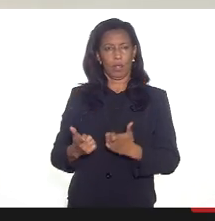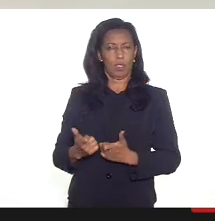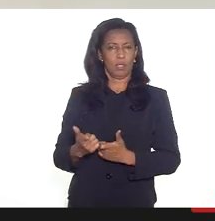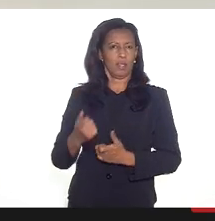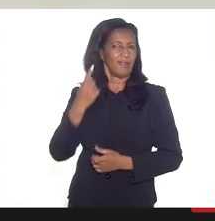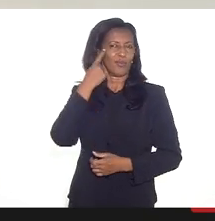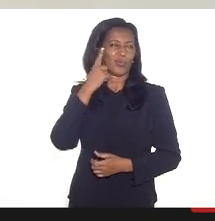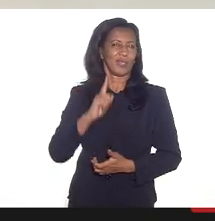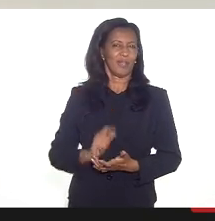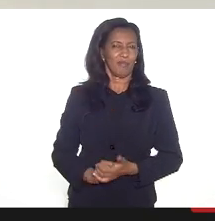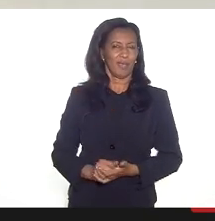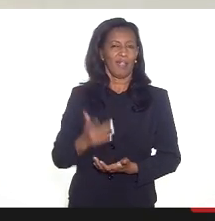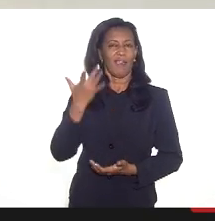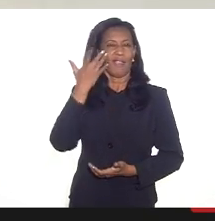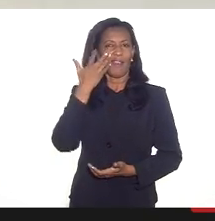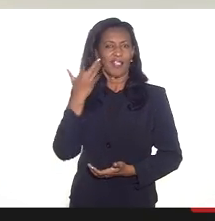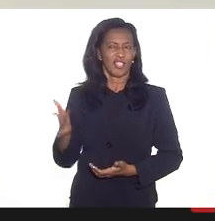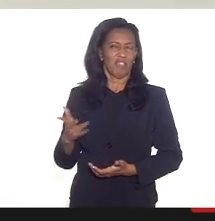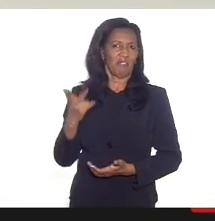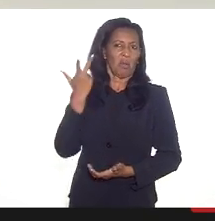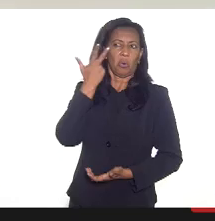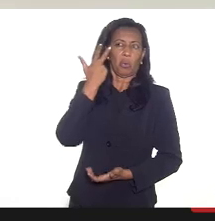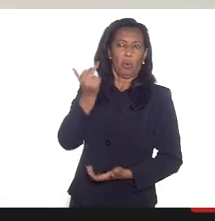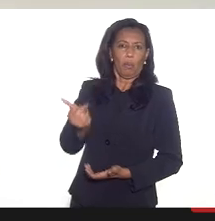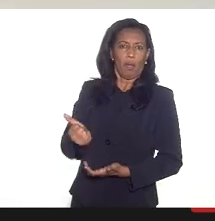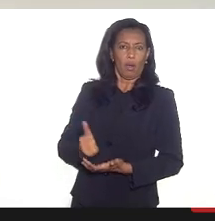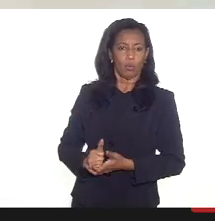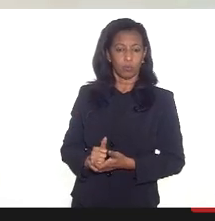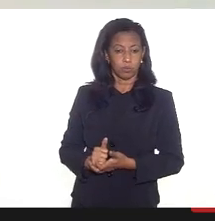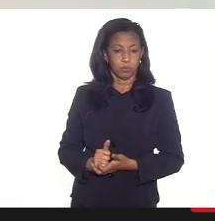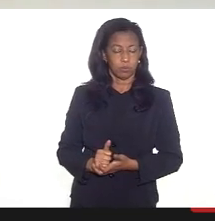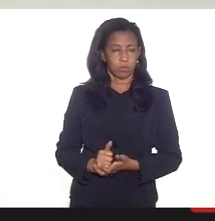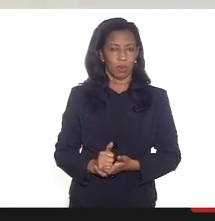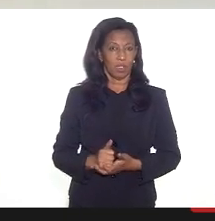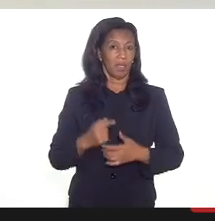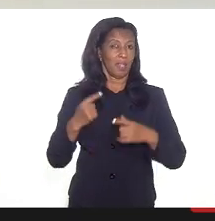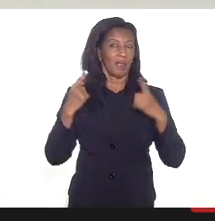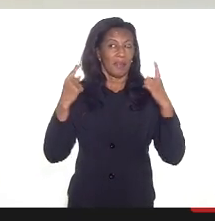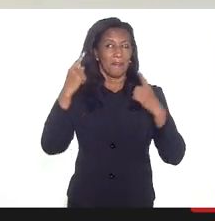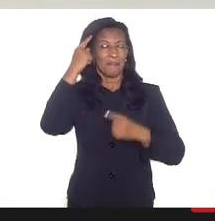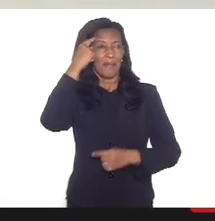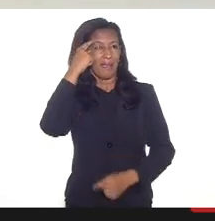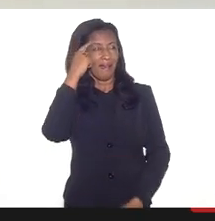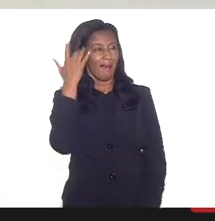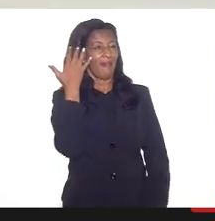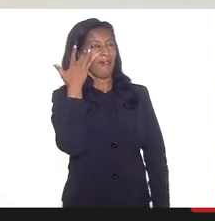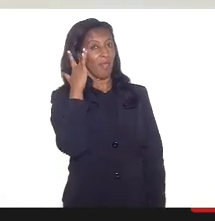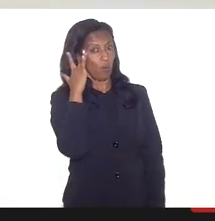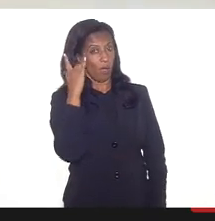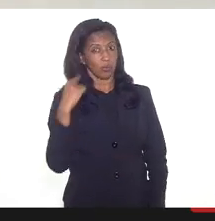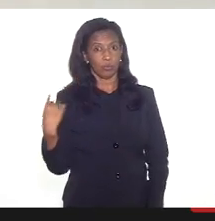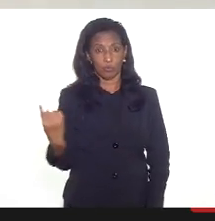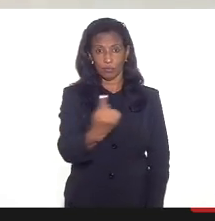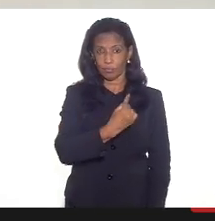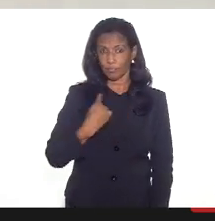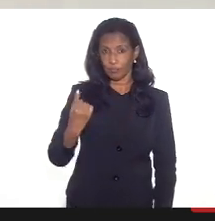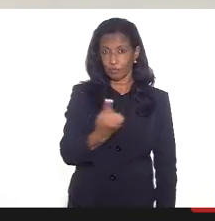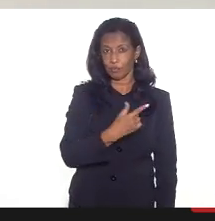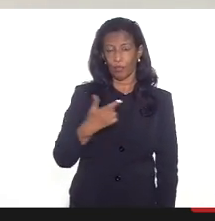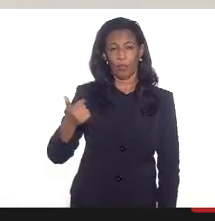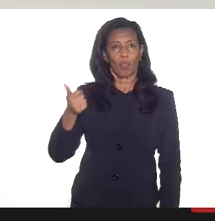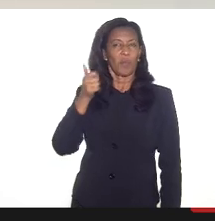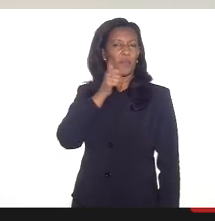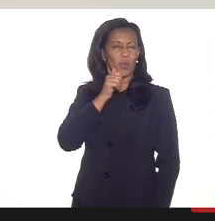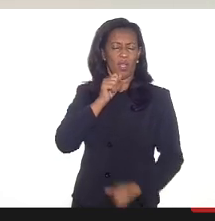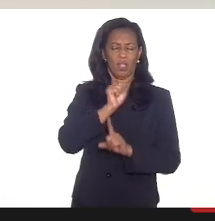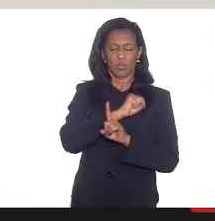vítima de violência, ela achava que era assim mesmo. É aquela questão da normalização da violência. Eu acho que nós, mulheres,